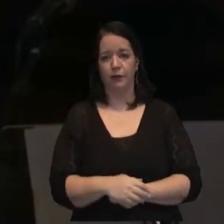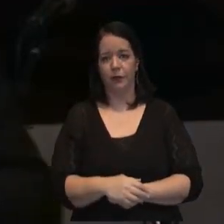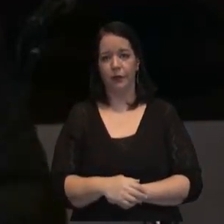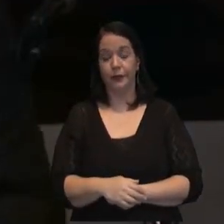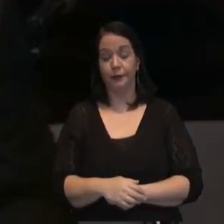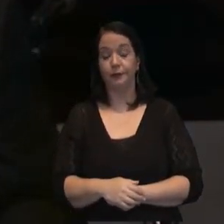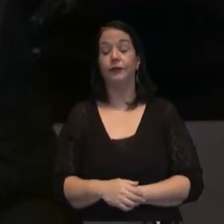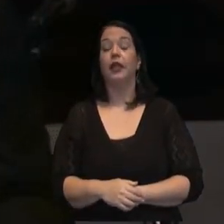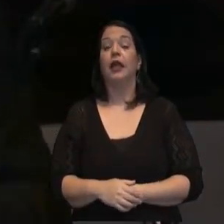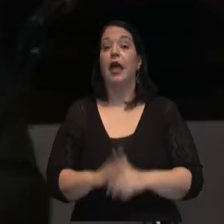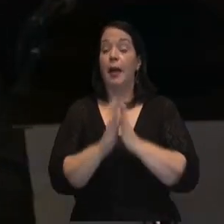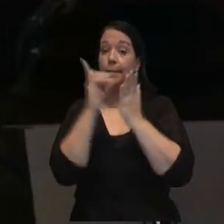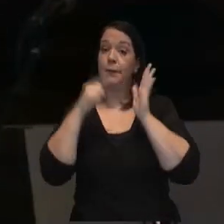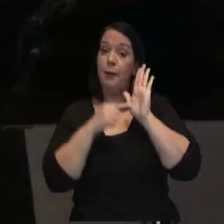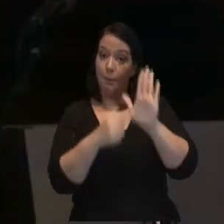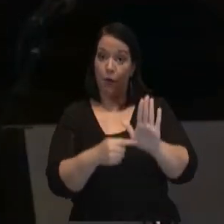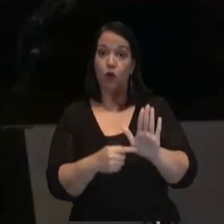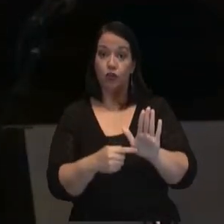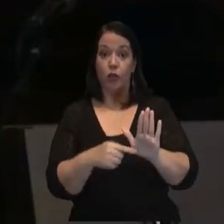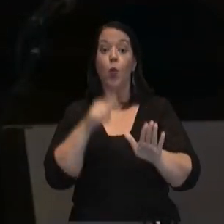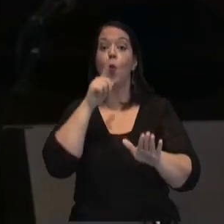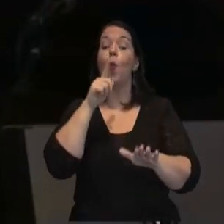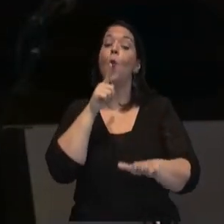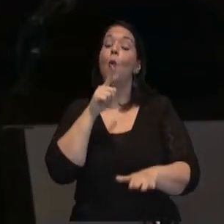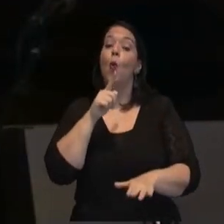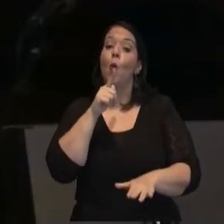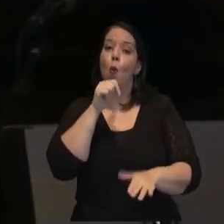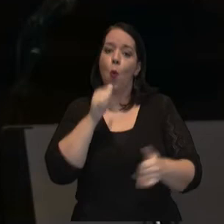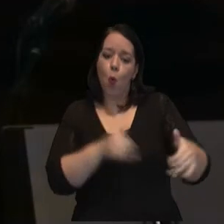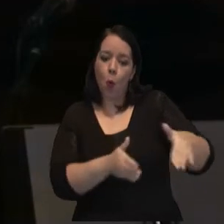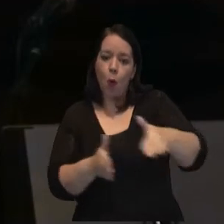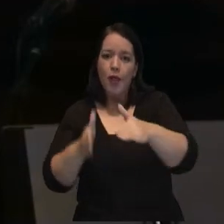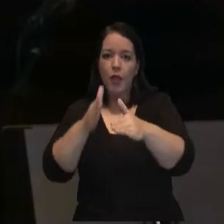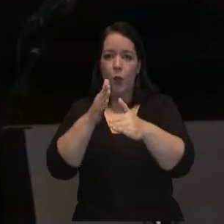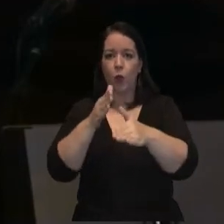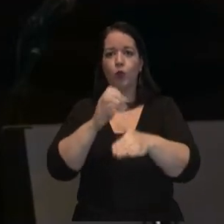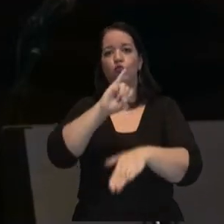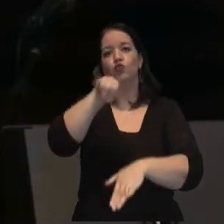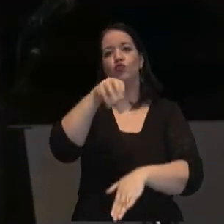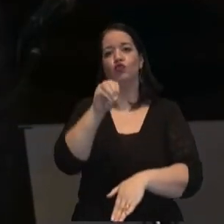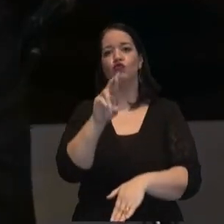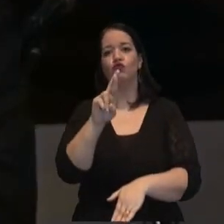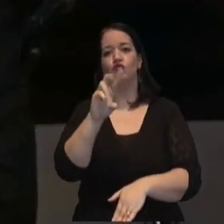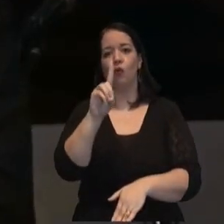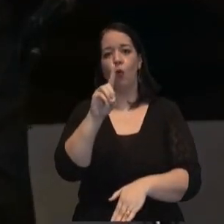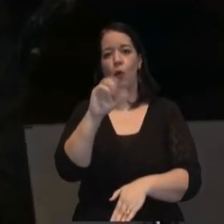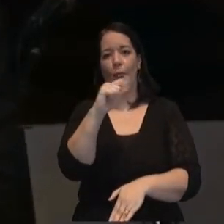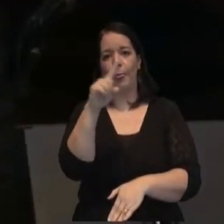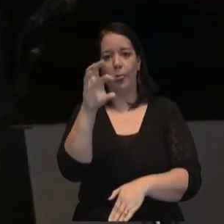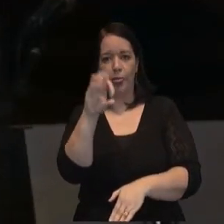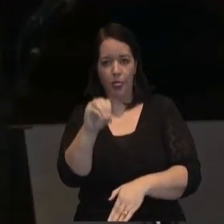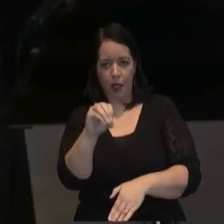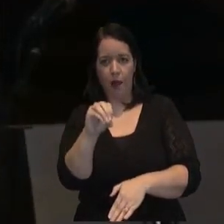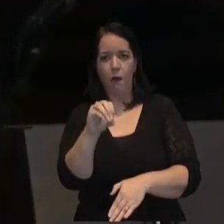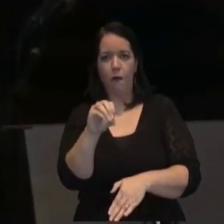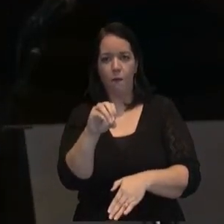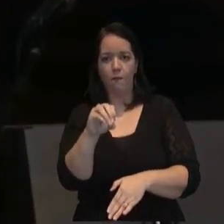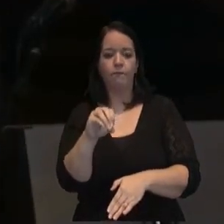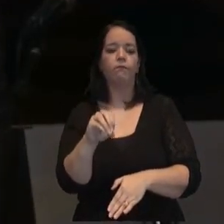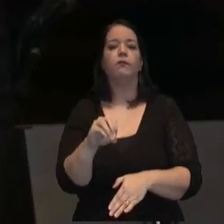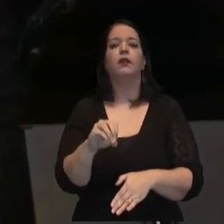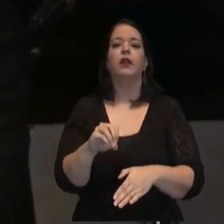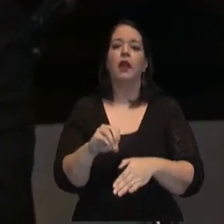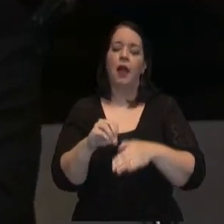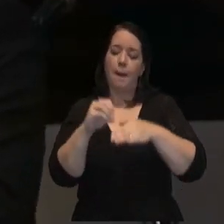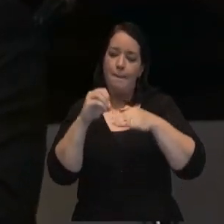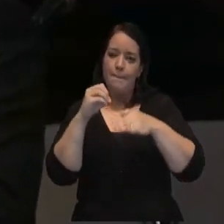ele abriu as águas do Rio Jordão com a capa deixada por Elias. Ele transformou uma fonte